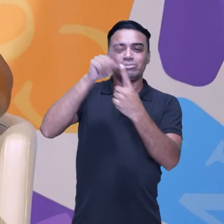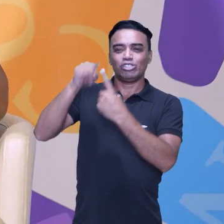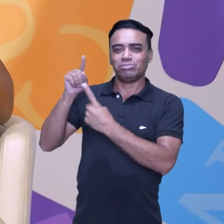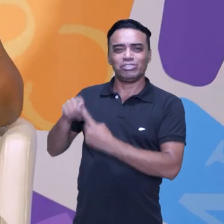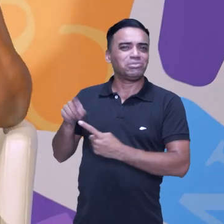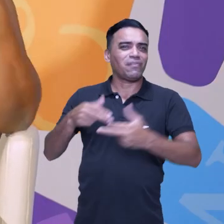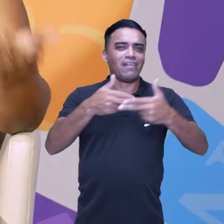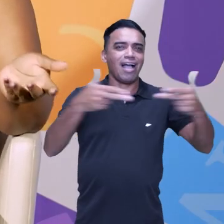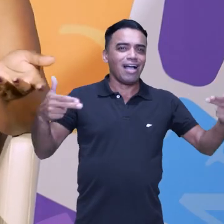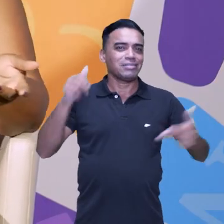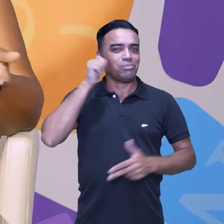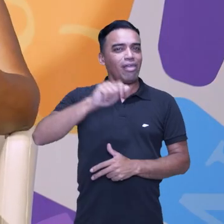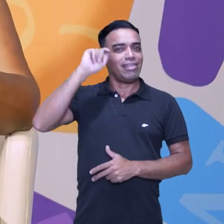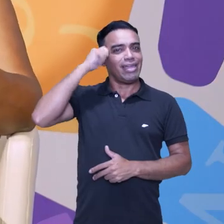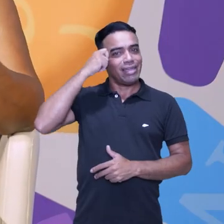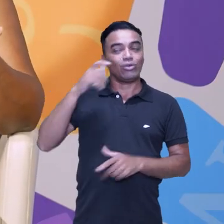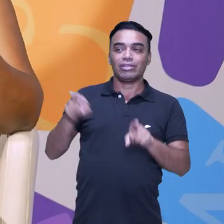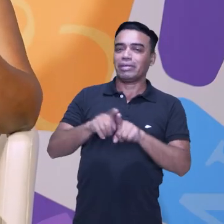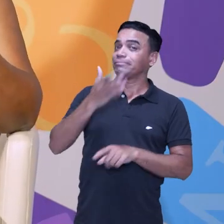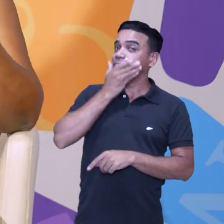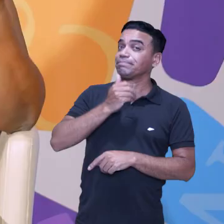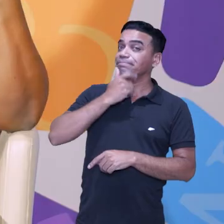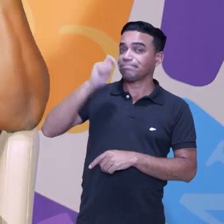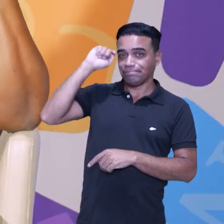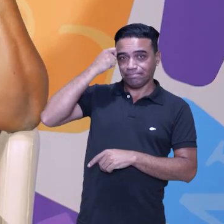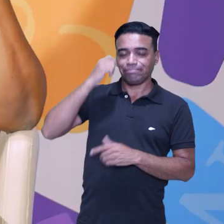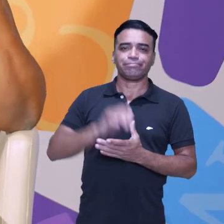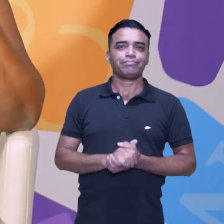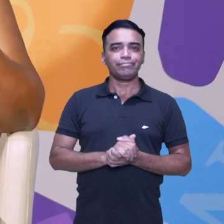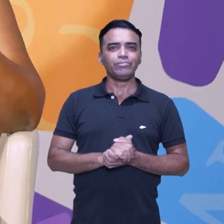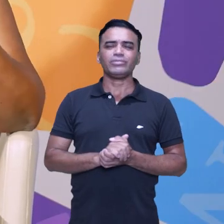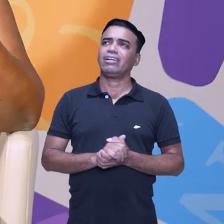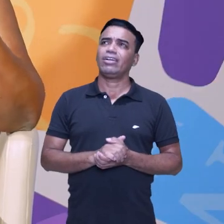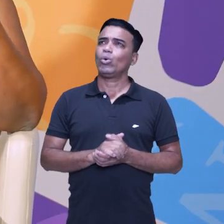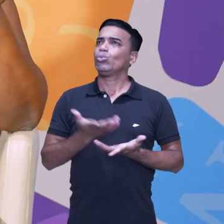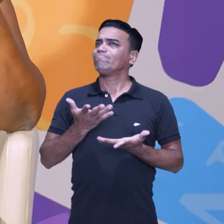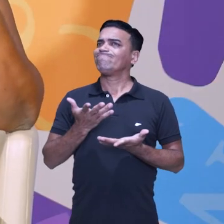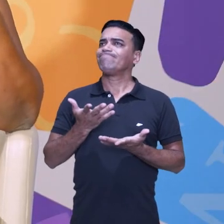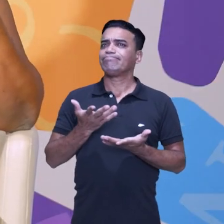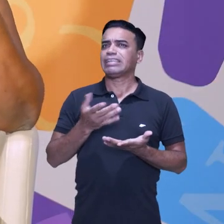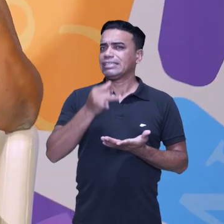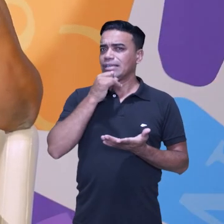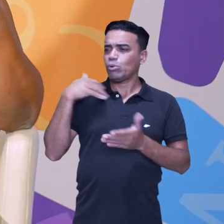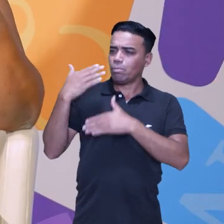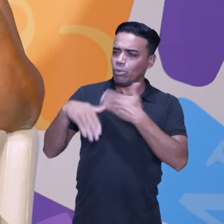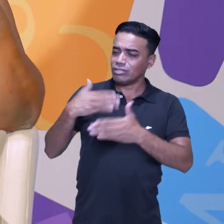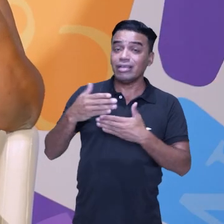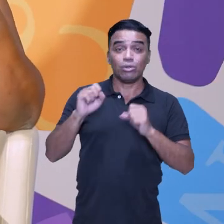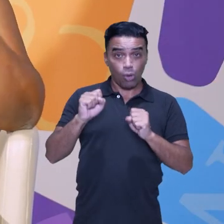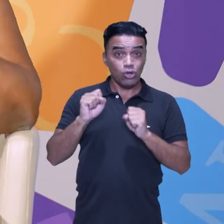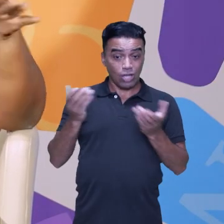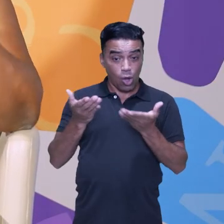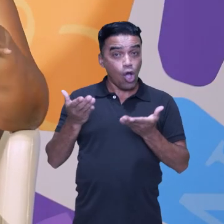gente tinha negra e professores naquele momento. Então, eu caminhei por um caminho que agora eu posso dizer que eu posso escrever um